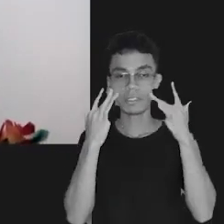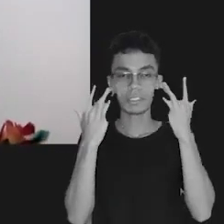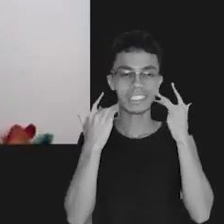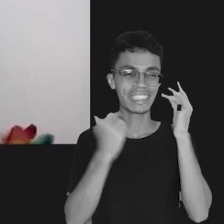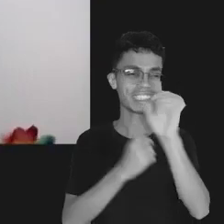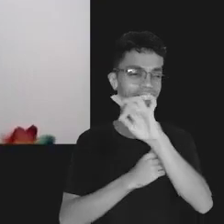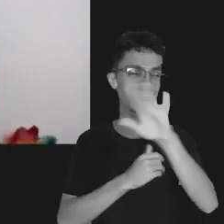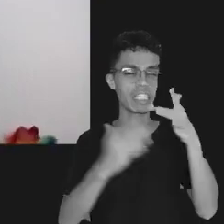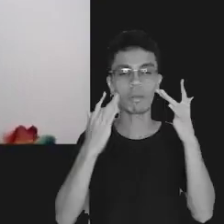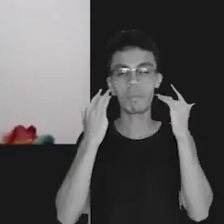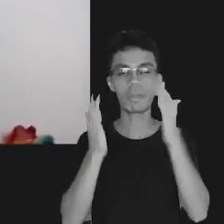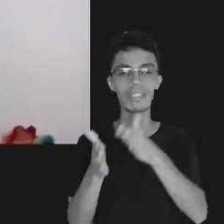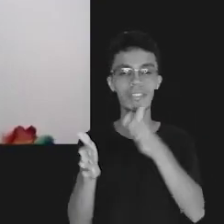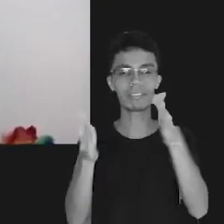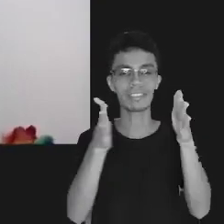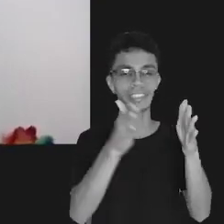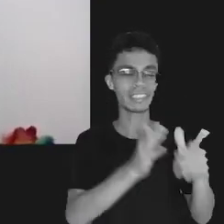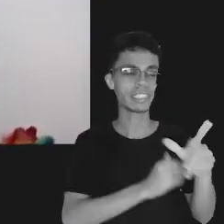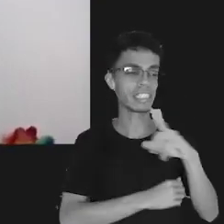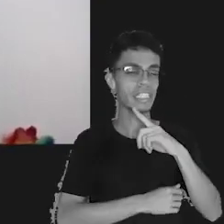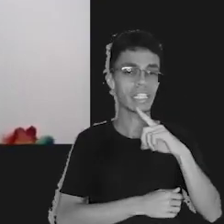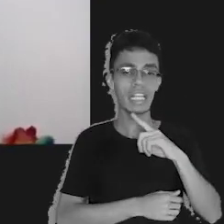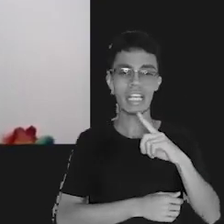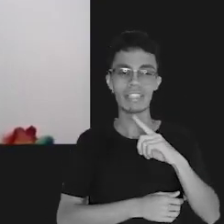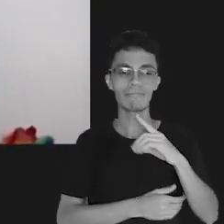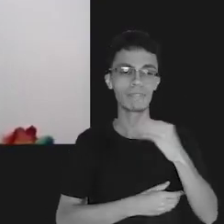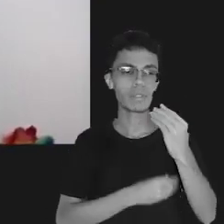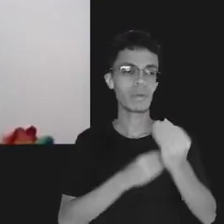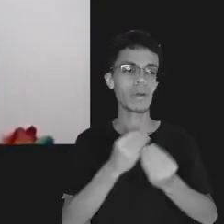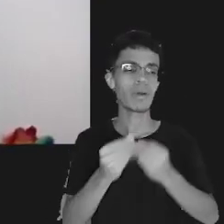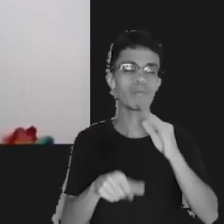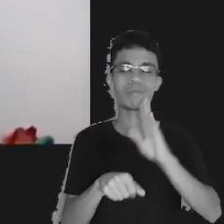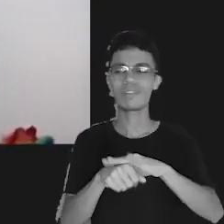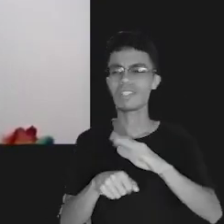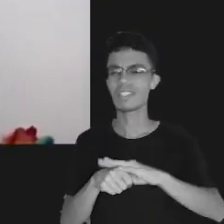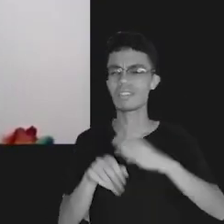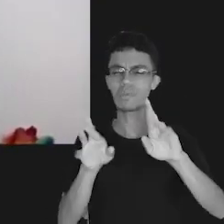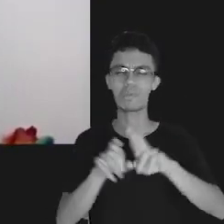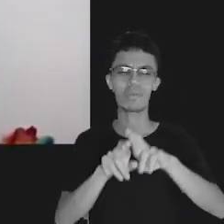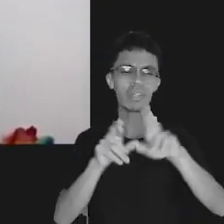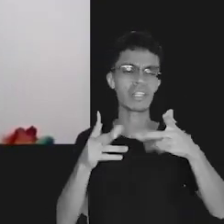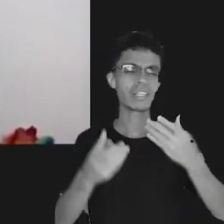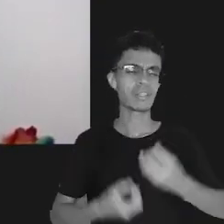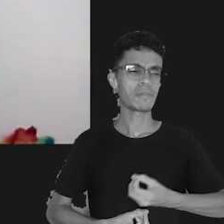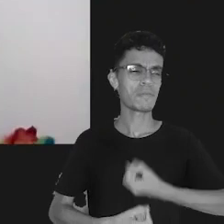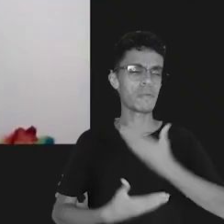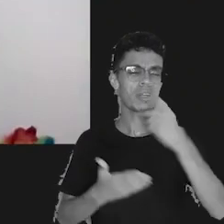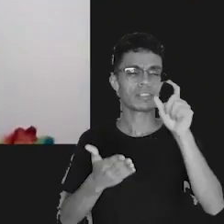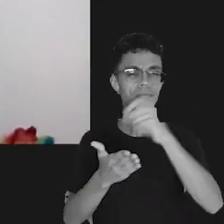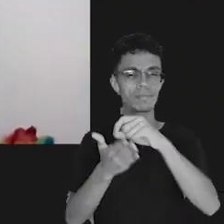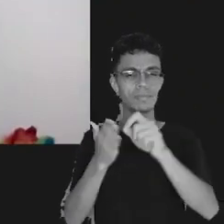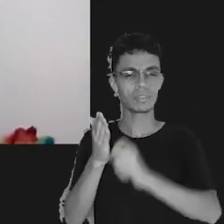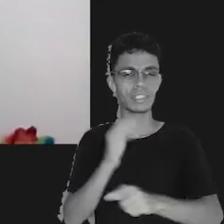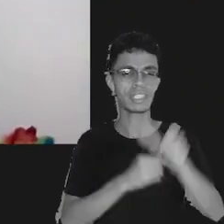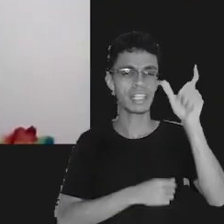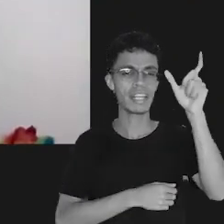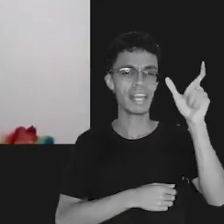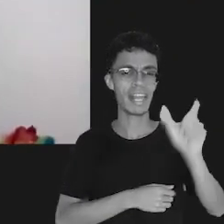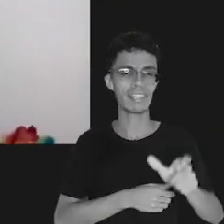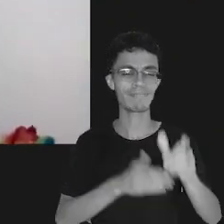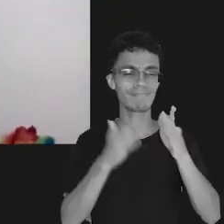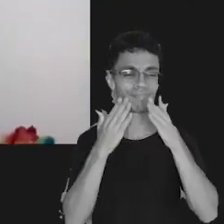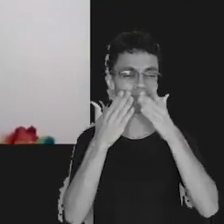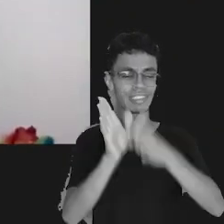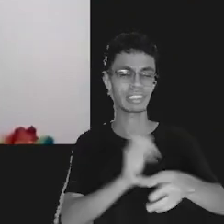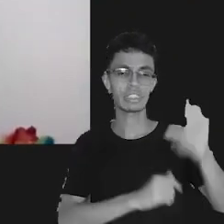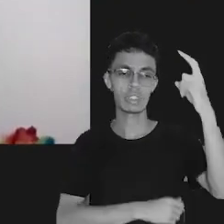cada peça, ela tem um recorte e uma maneira diferente também de se escrever. Ela era muito culta, né,